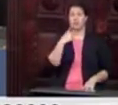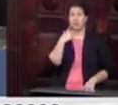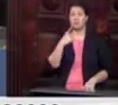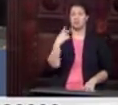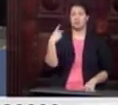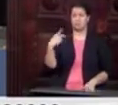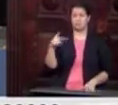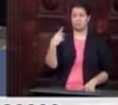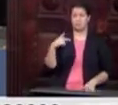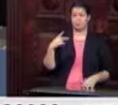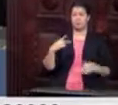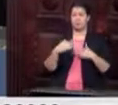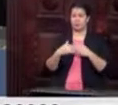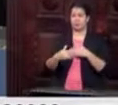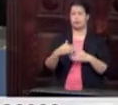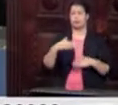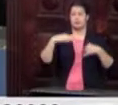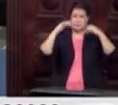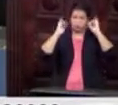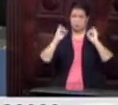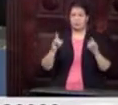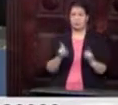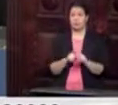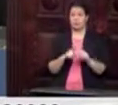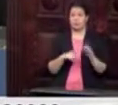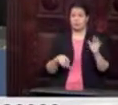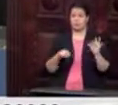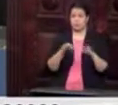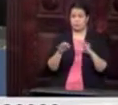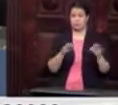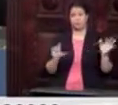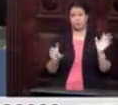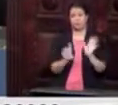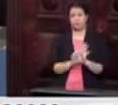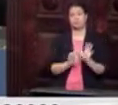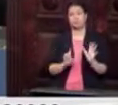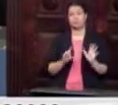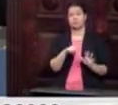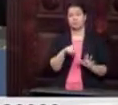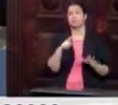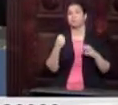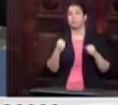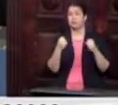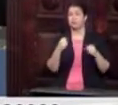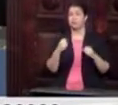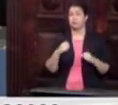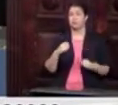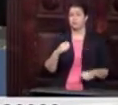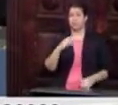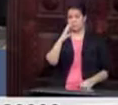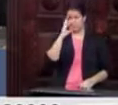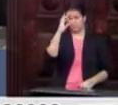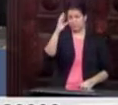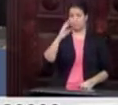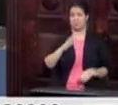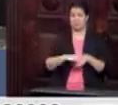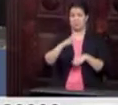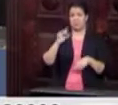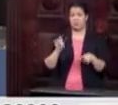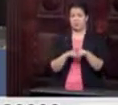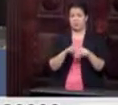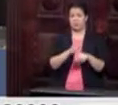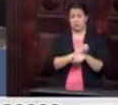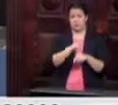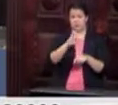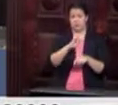Fazenda, que passa por esse projeto de lei ter poderes praticamente imperiais, e os estados, que são